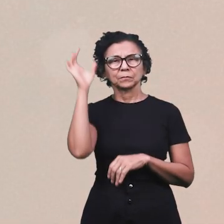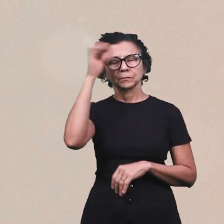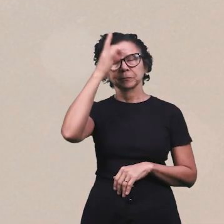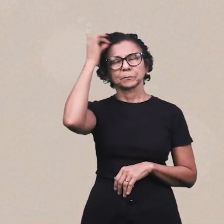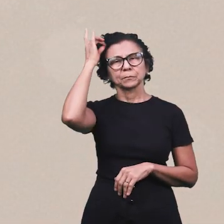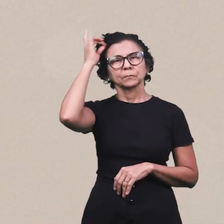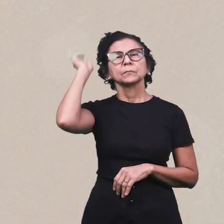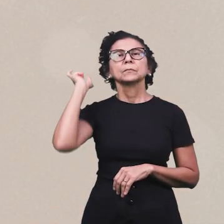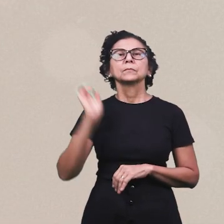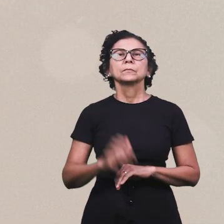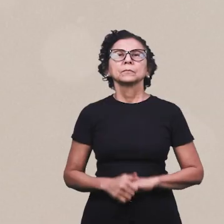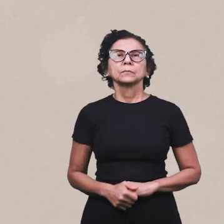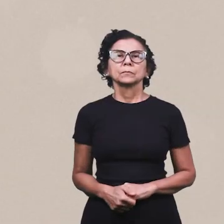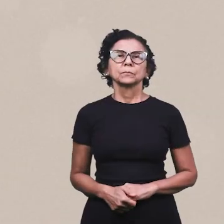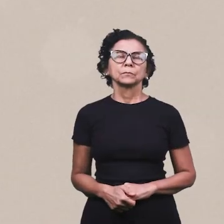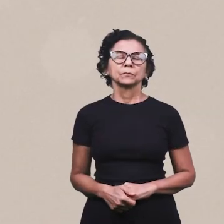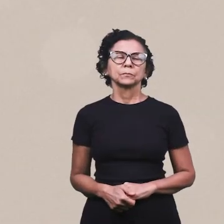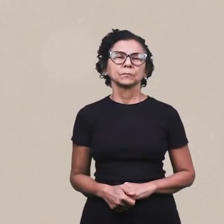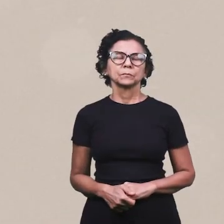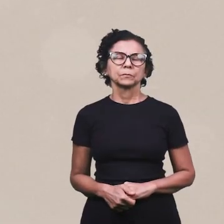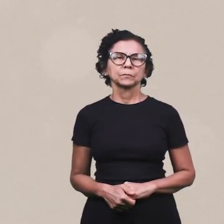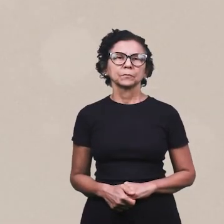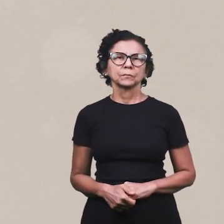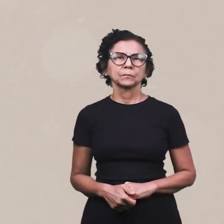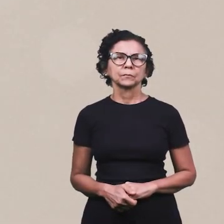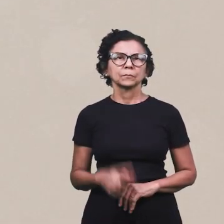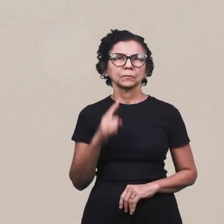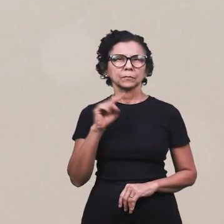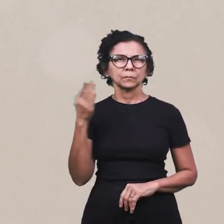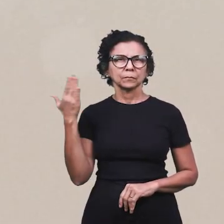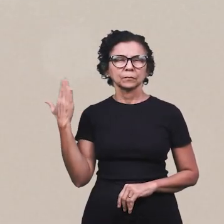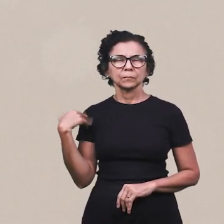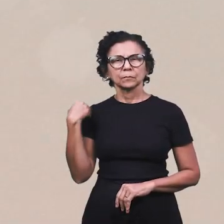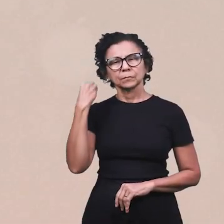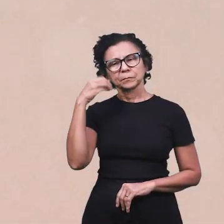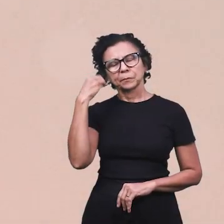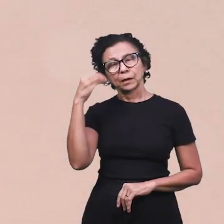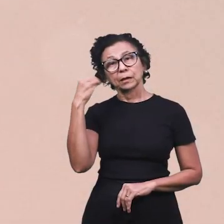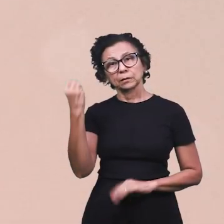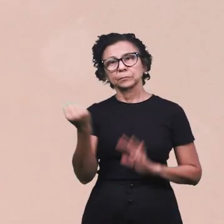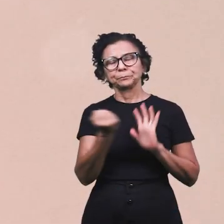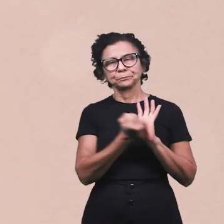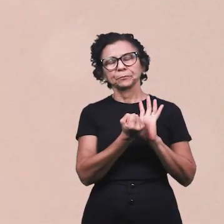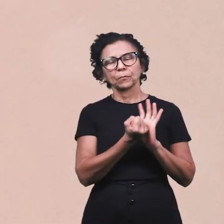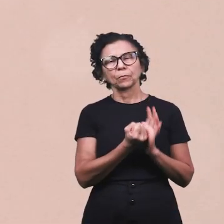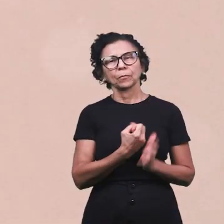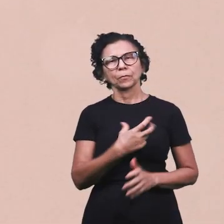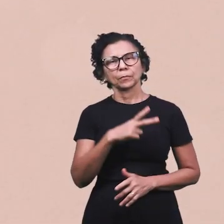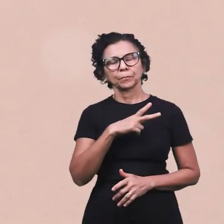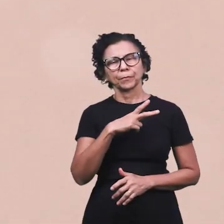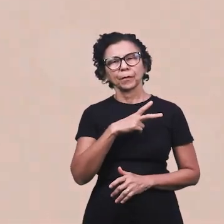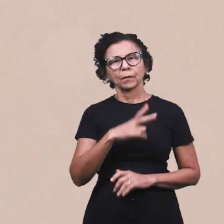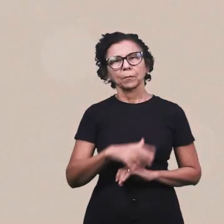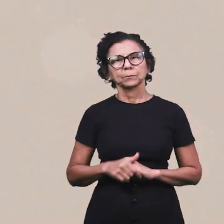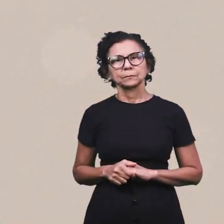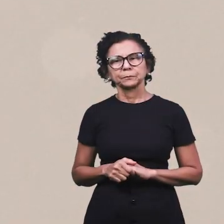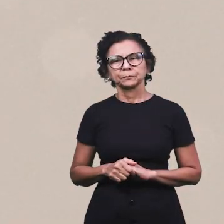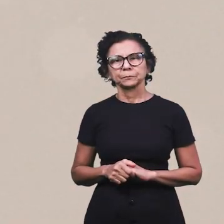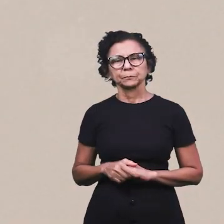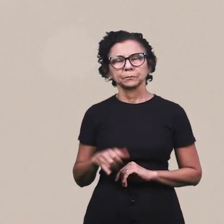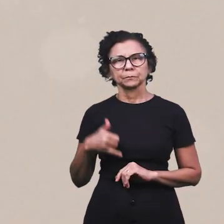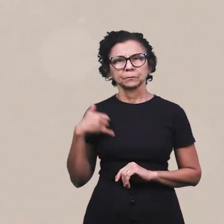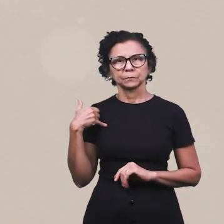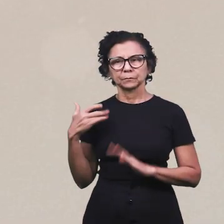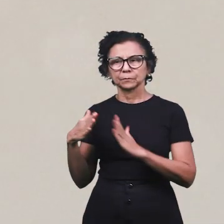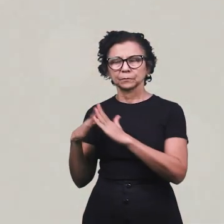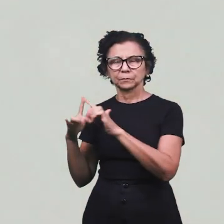Espírito Santo. E na última semana tivemos uma experiência foi muito marcante para mim, porque